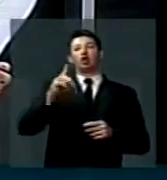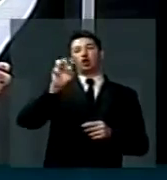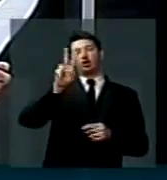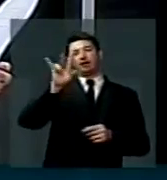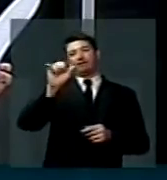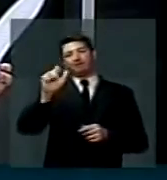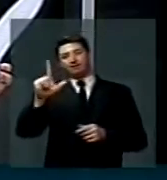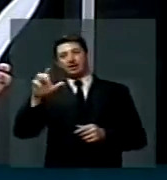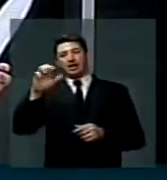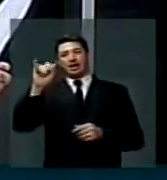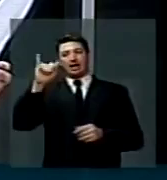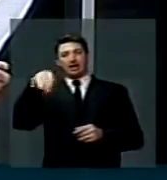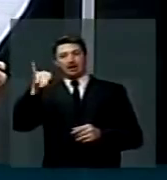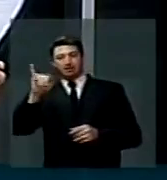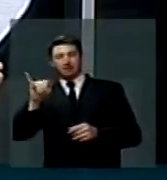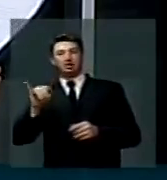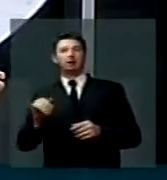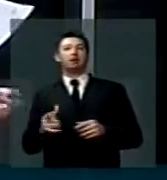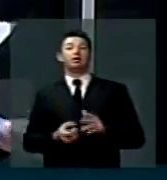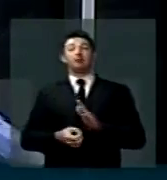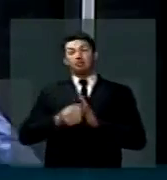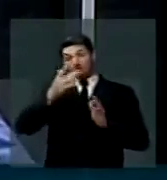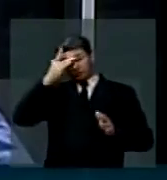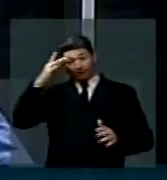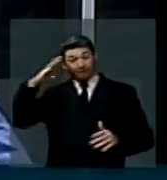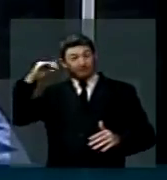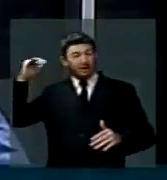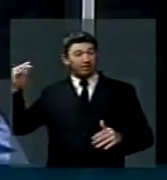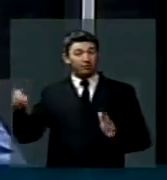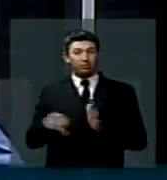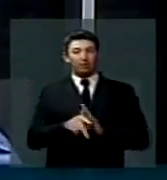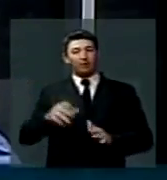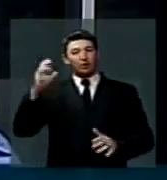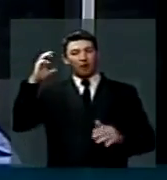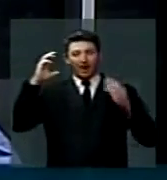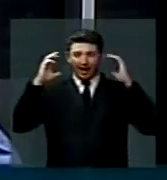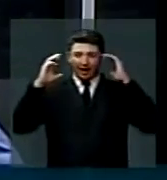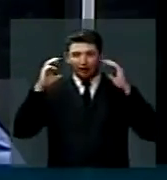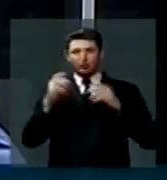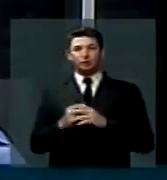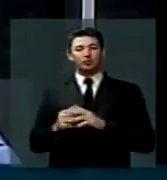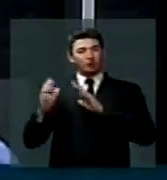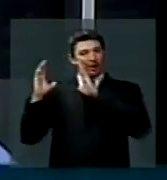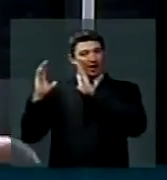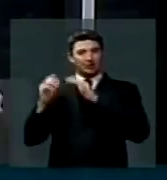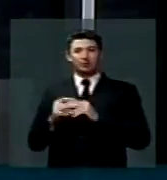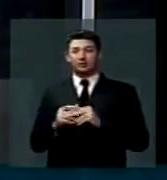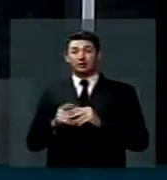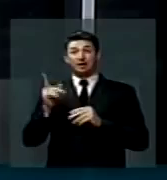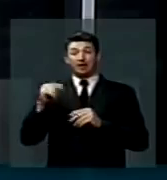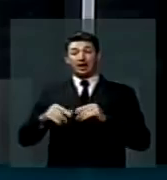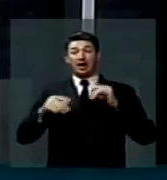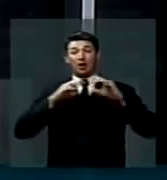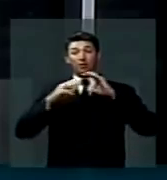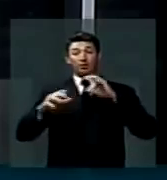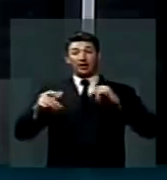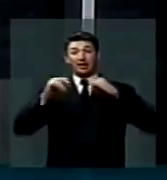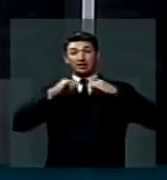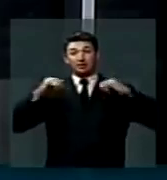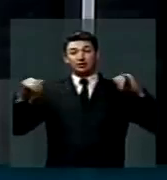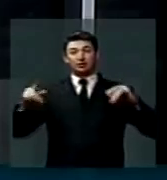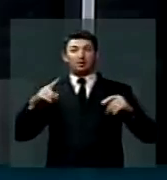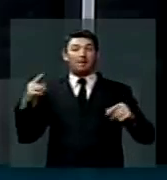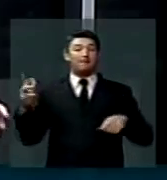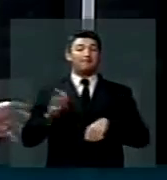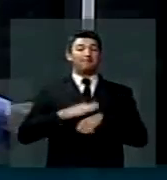Caymmi, verdadeiros ícones do nosso rádio. O rádio é considerado o meio de comunicação de massa mais